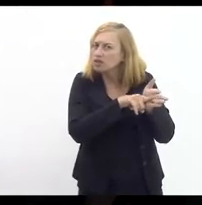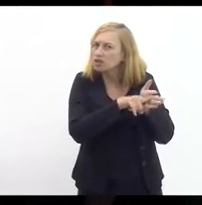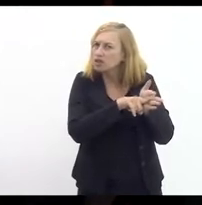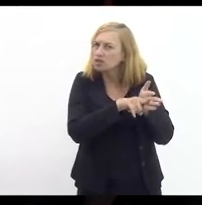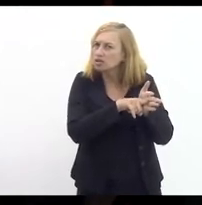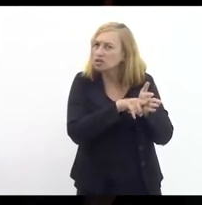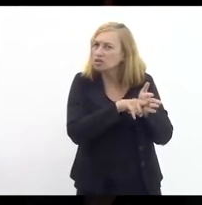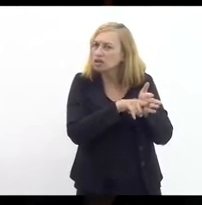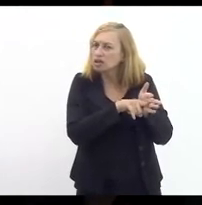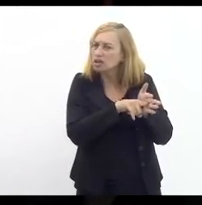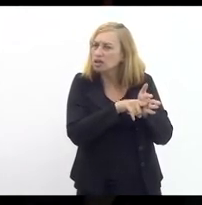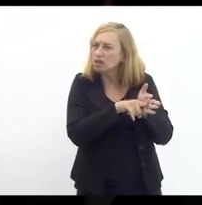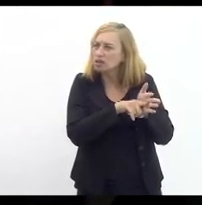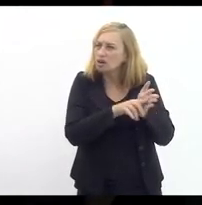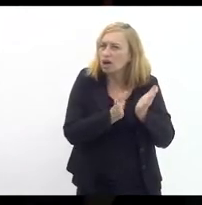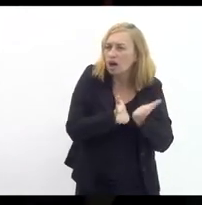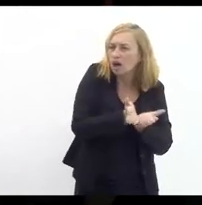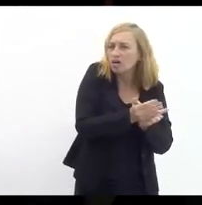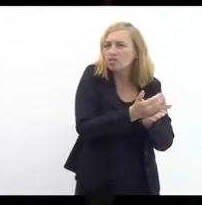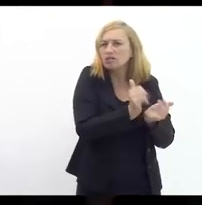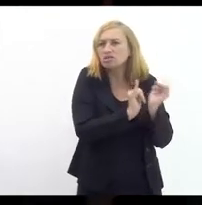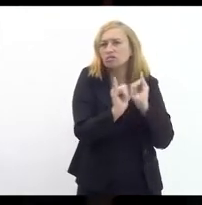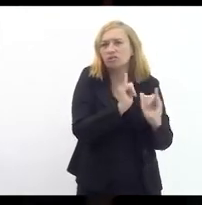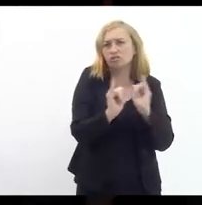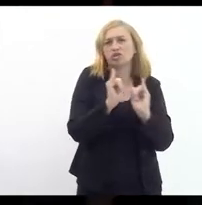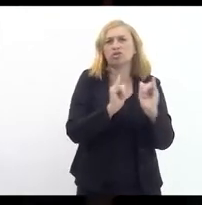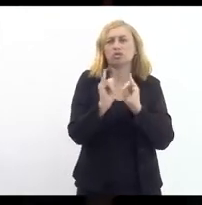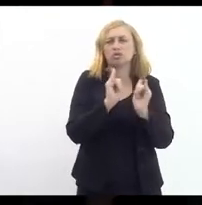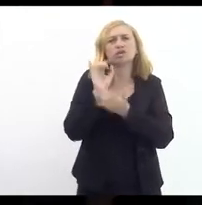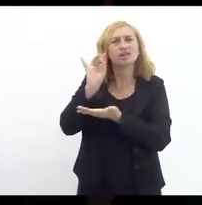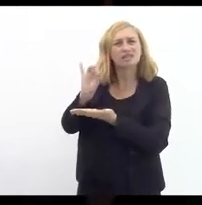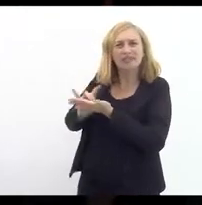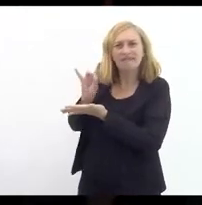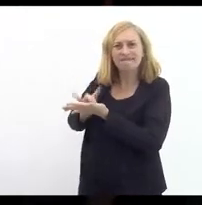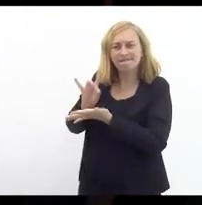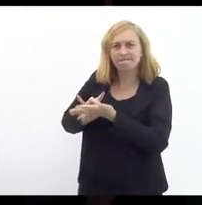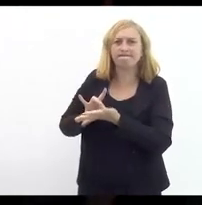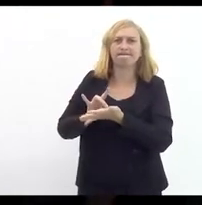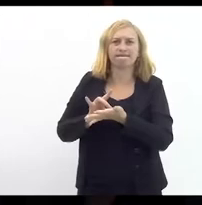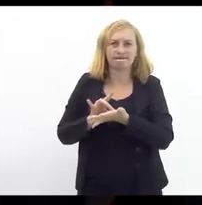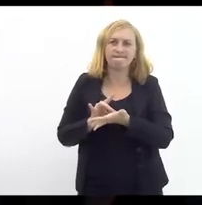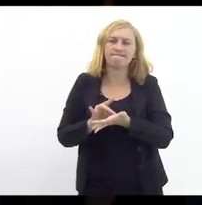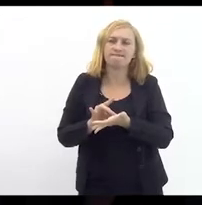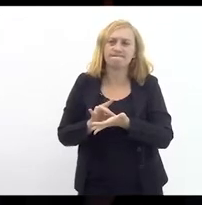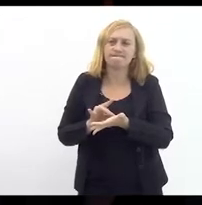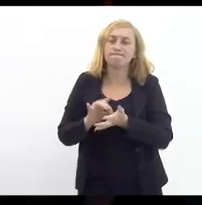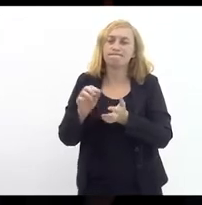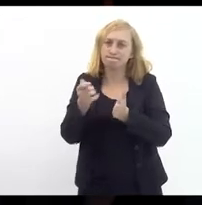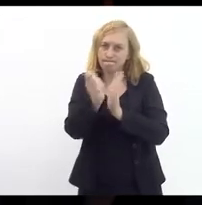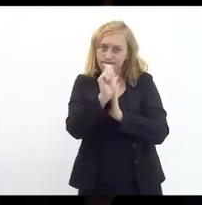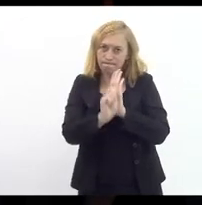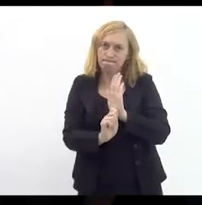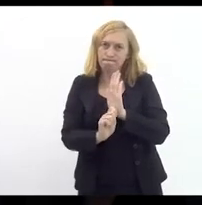não fiscalizam, mas apuram as informações. E, na verdade, tanto é que a gente está fazendo esse relatório, essa vistoria